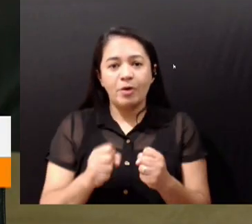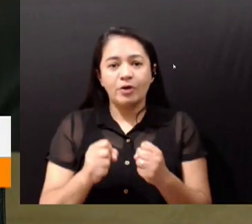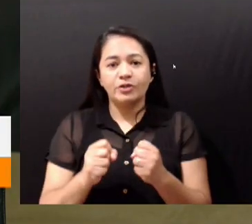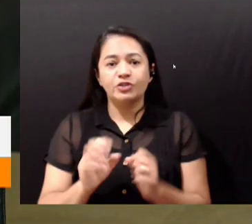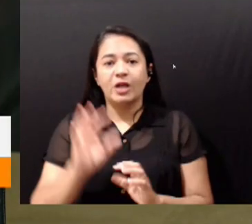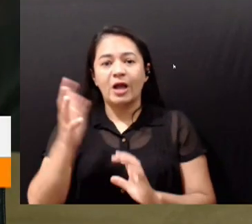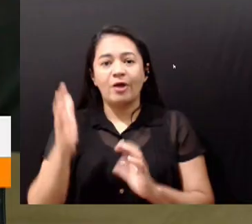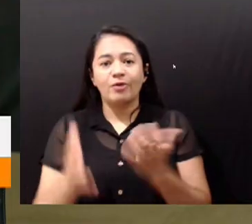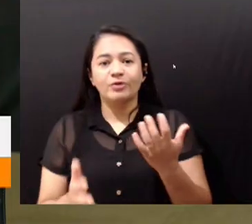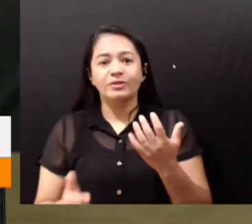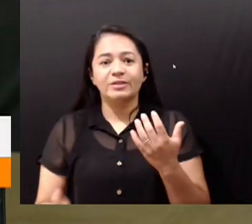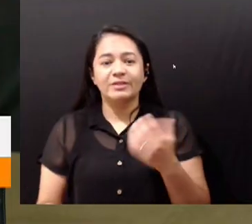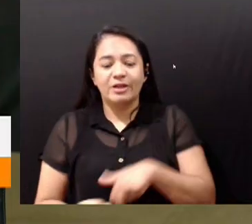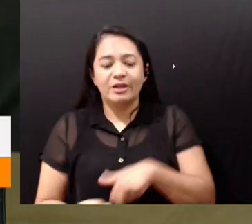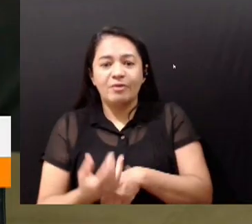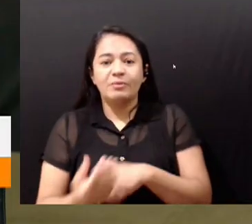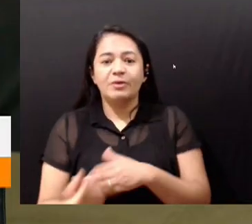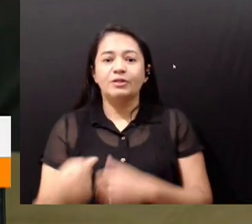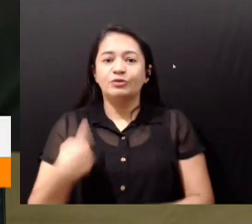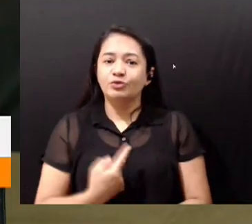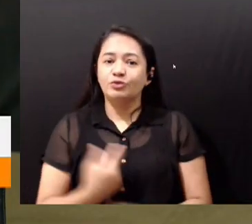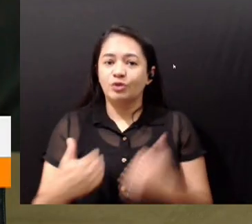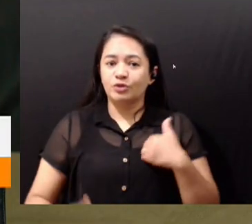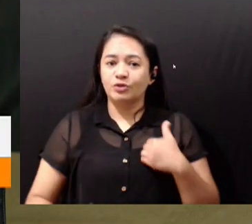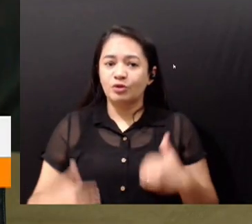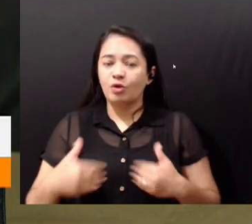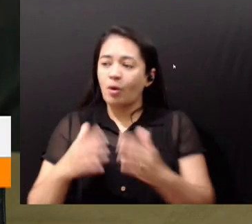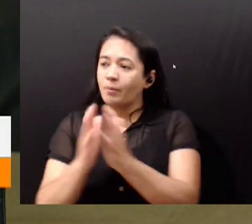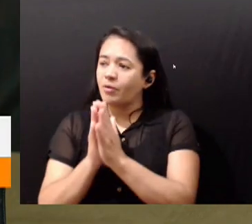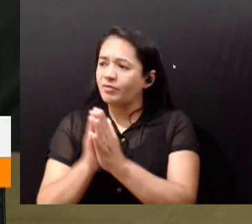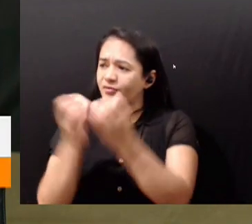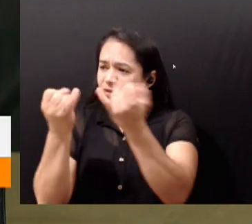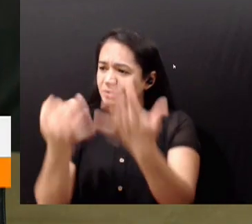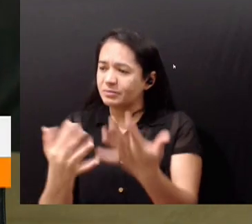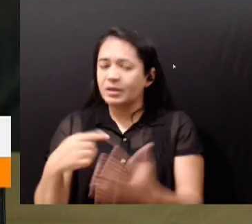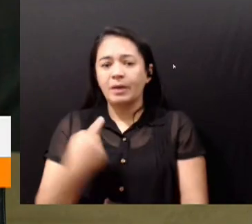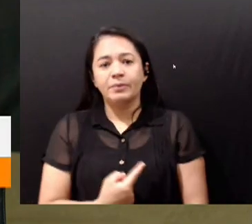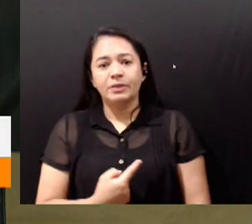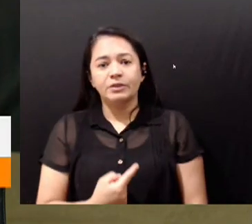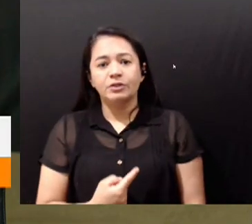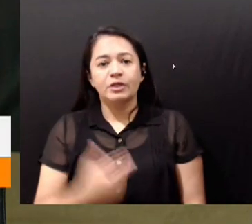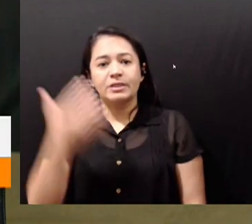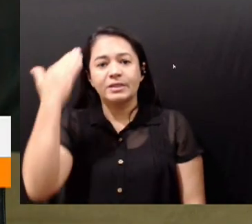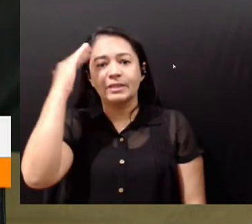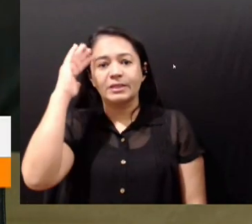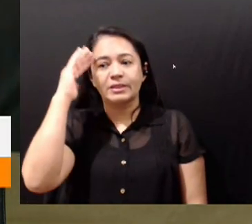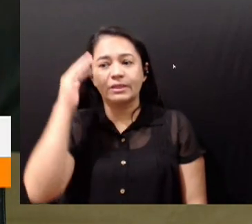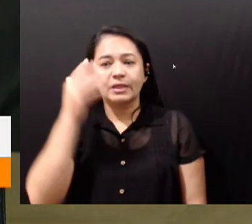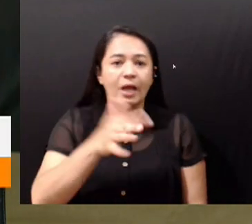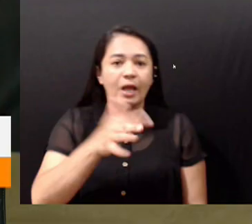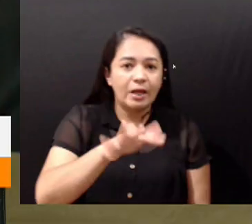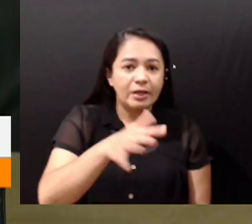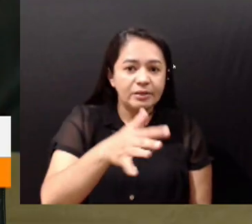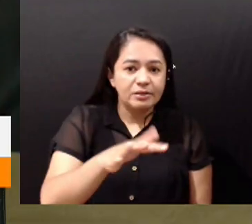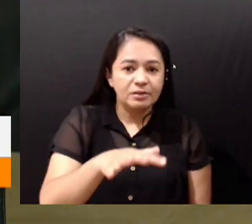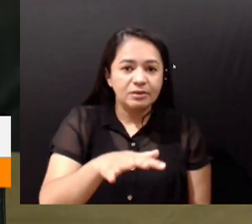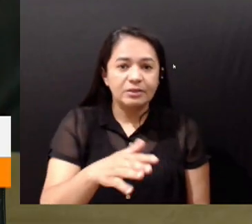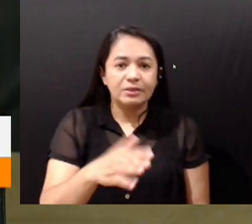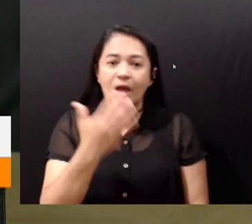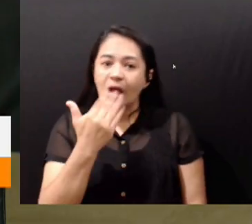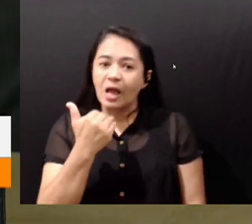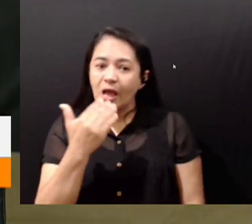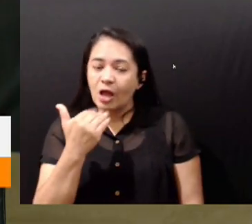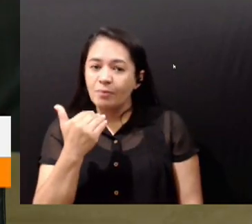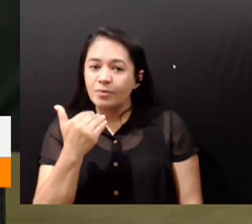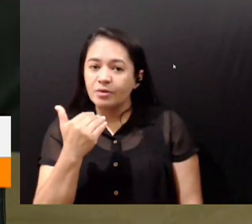nosso corpo. Eu gostaria que você trouxesse isso para a gente poder entender que, às vezes, aquela alimentação, mesmo dentro